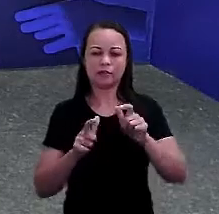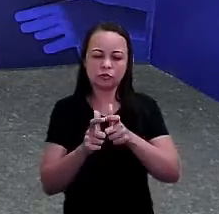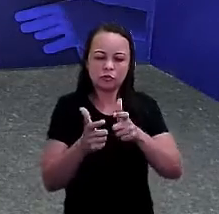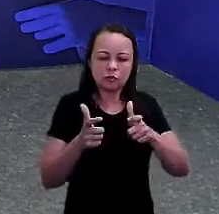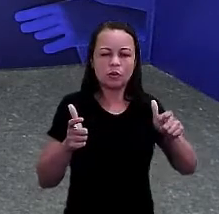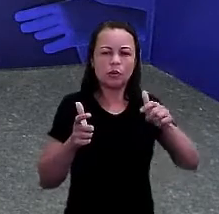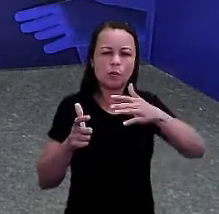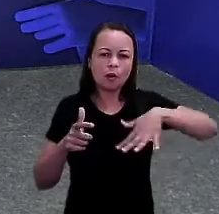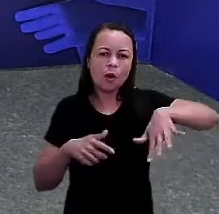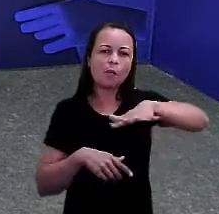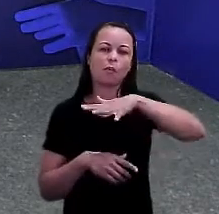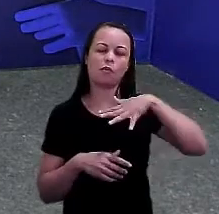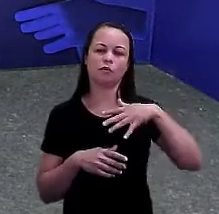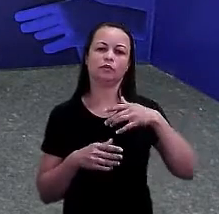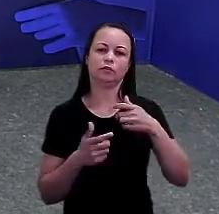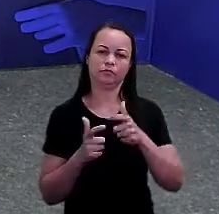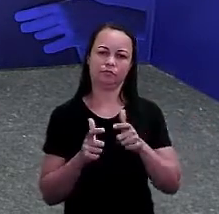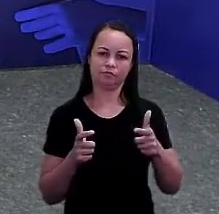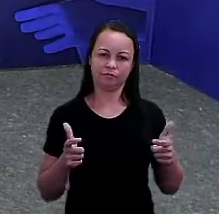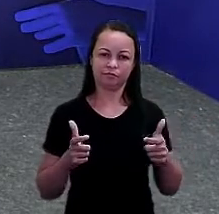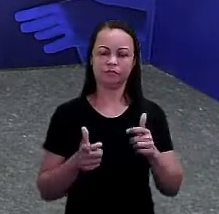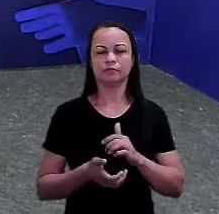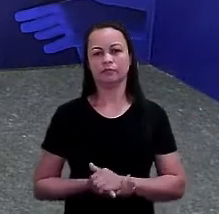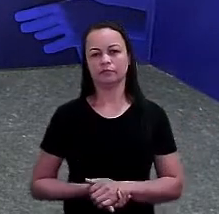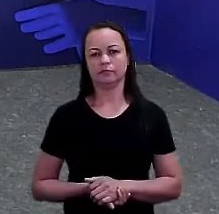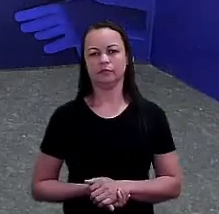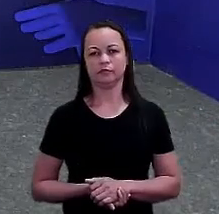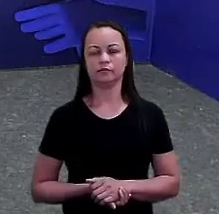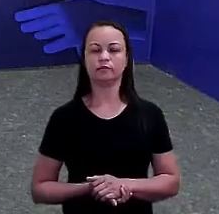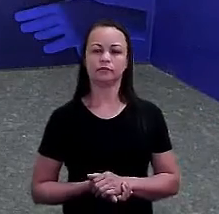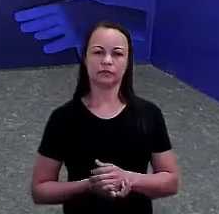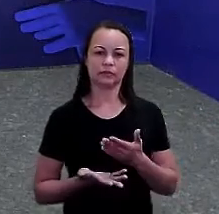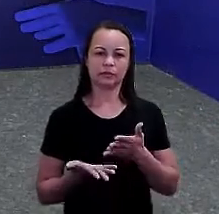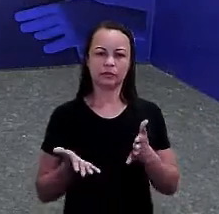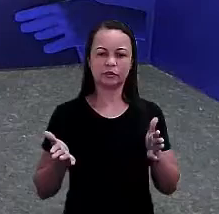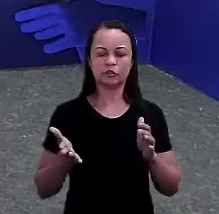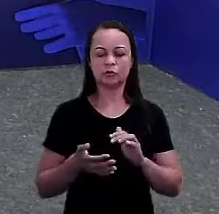uma proporção enorme. Então,